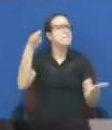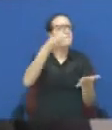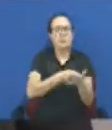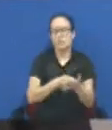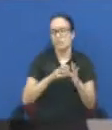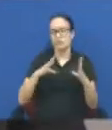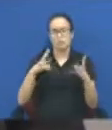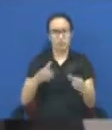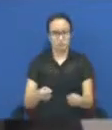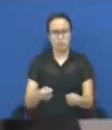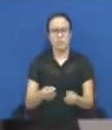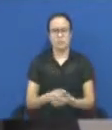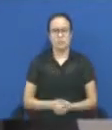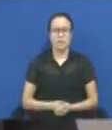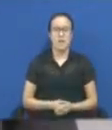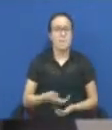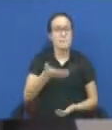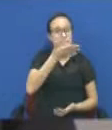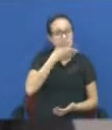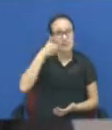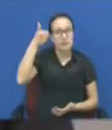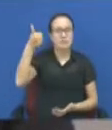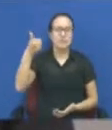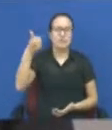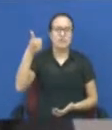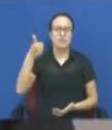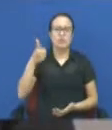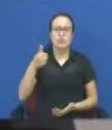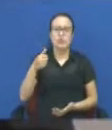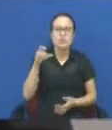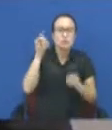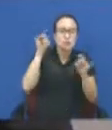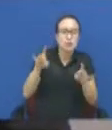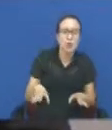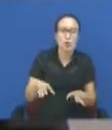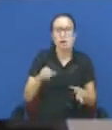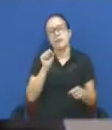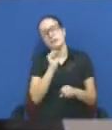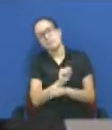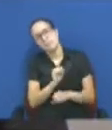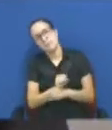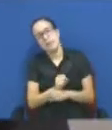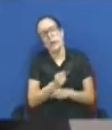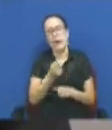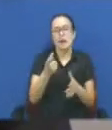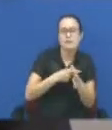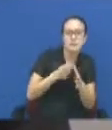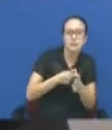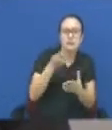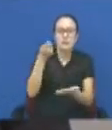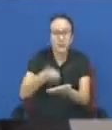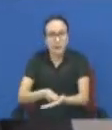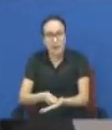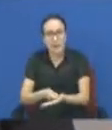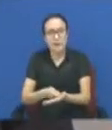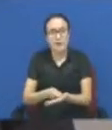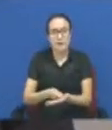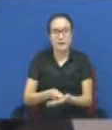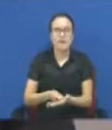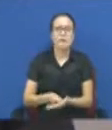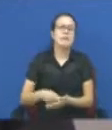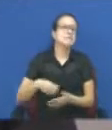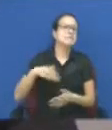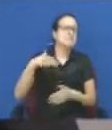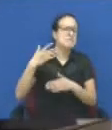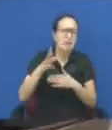que você ter apenas essa saída do precatório como forma de pagar a dívida. Todo mundo sabe que o precatório ele vai rolando e